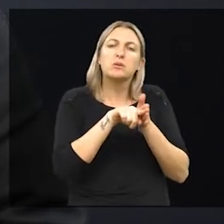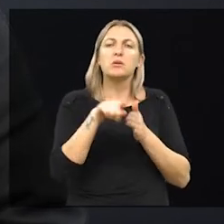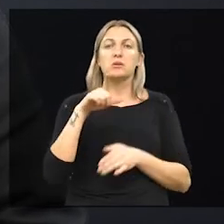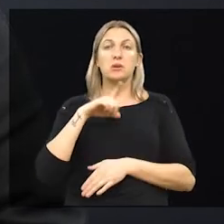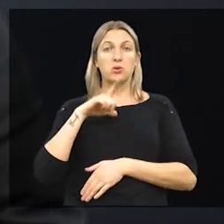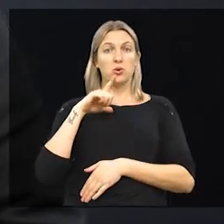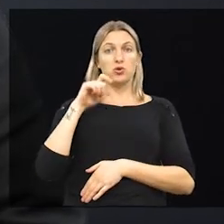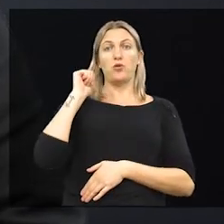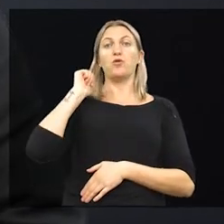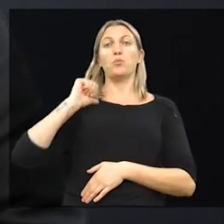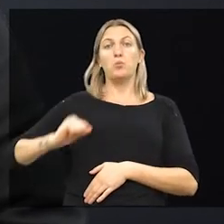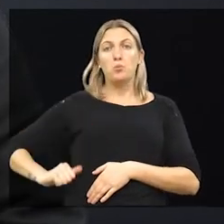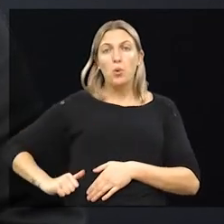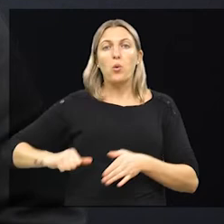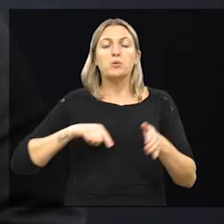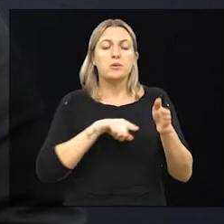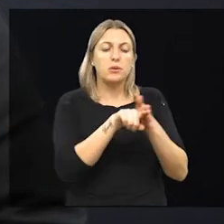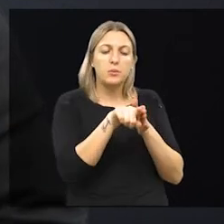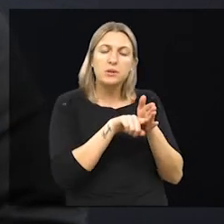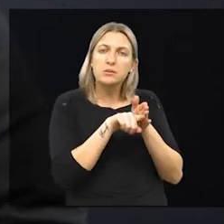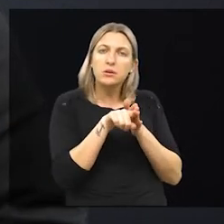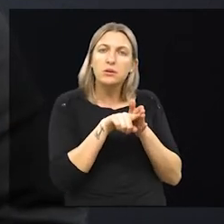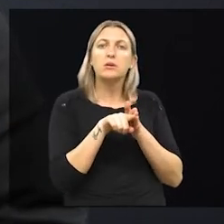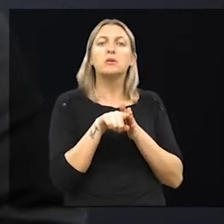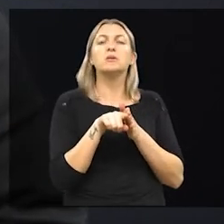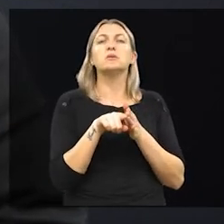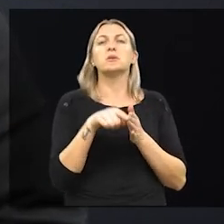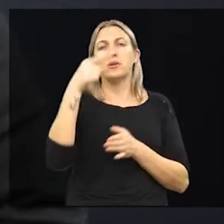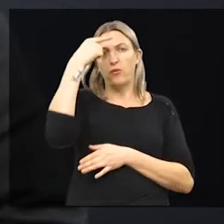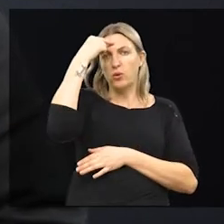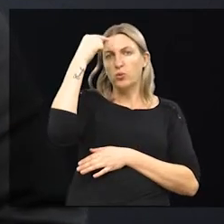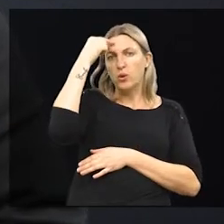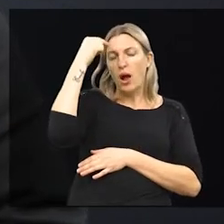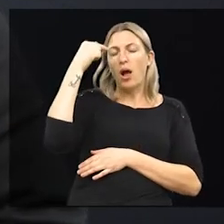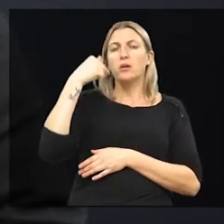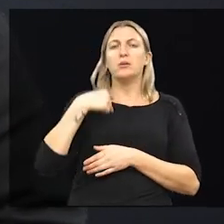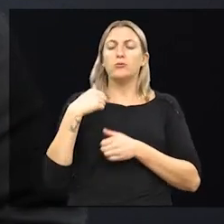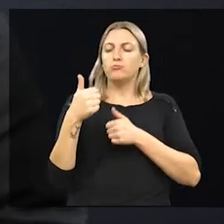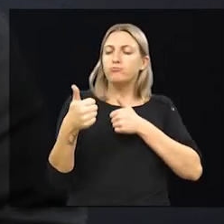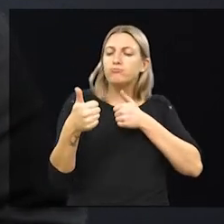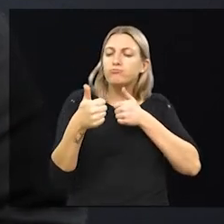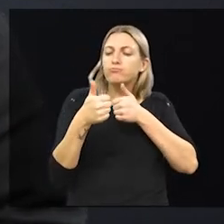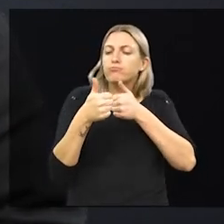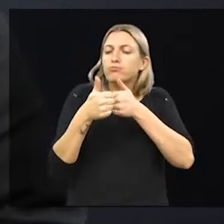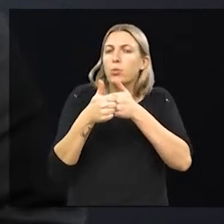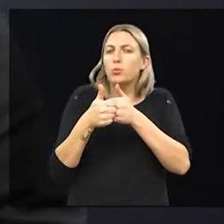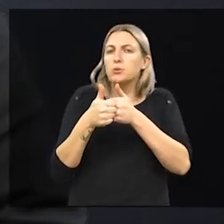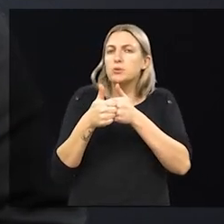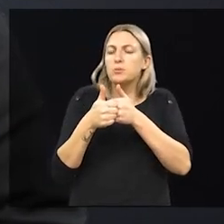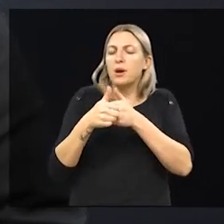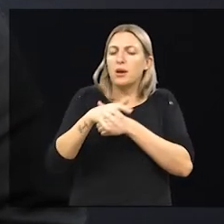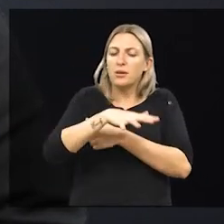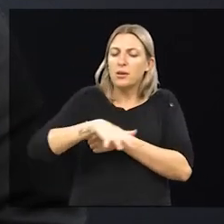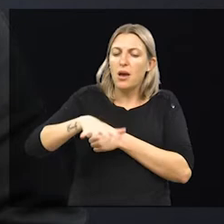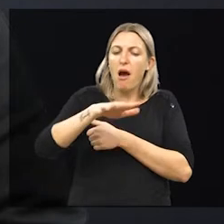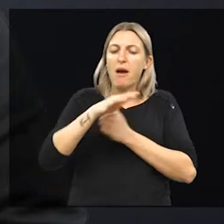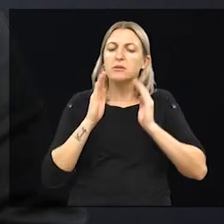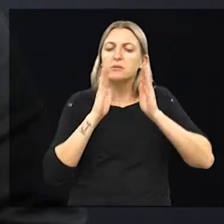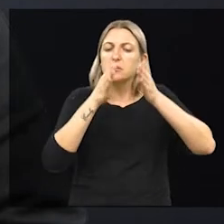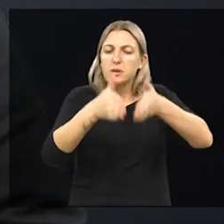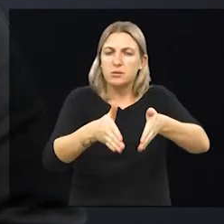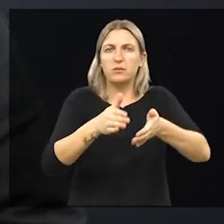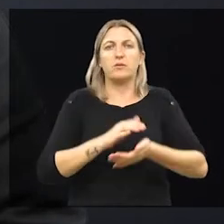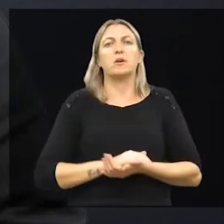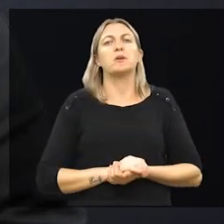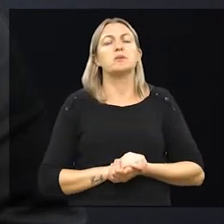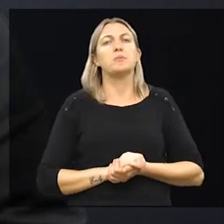então de estudos pesquisa é eu tive bolsa também de pesquisa durante a universidade o que me